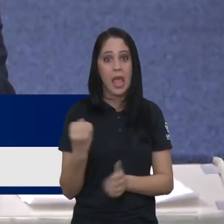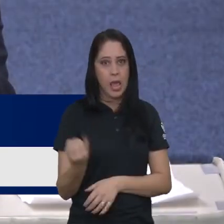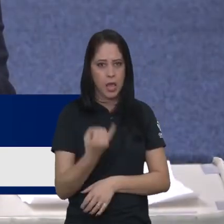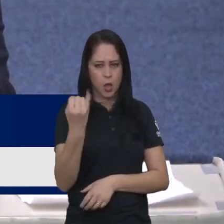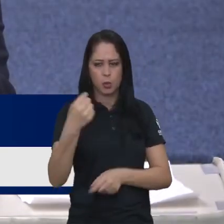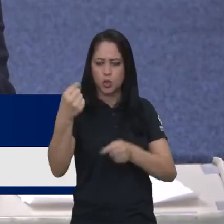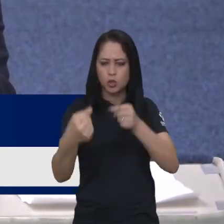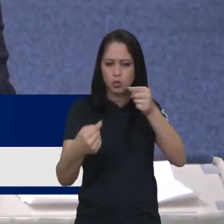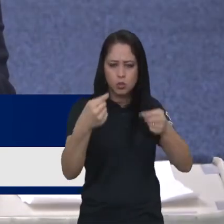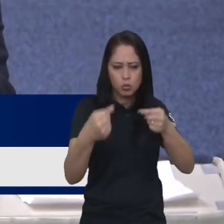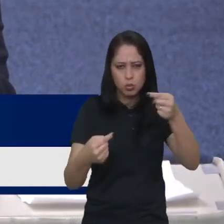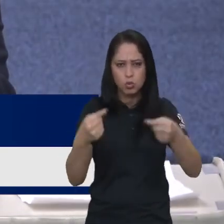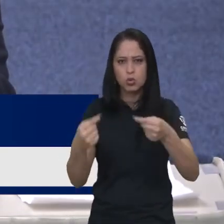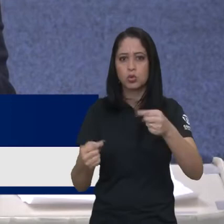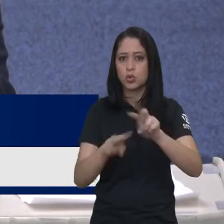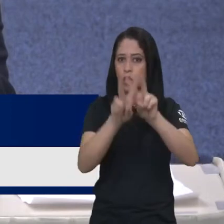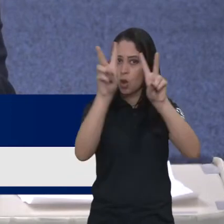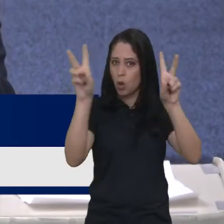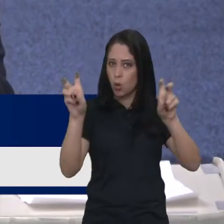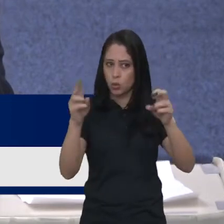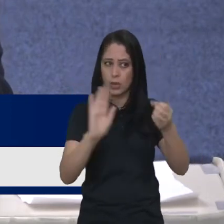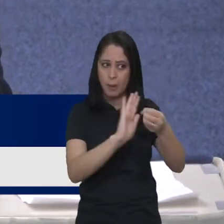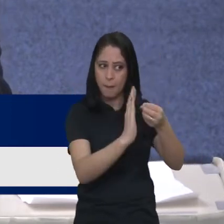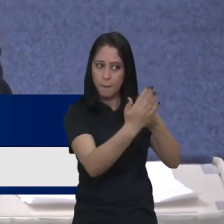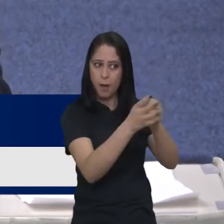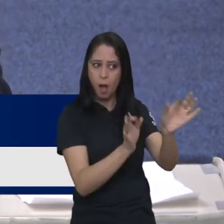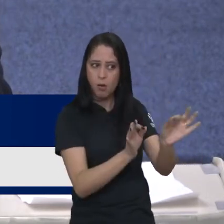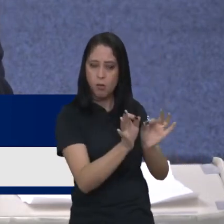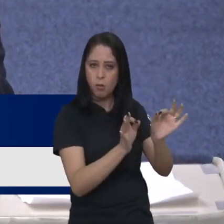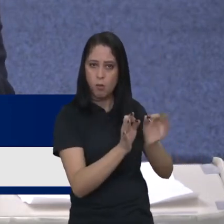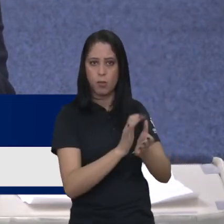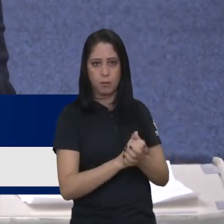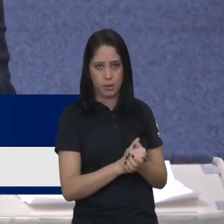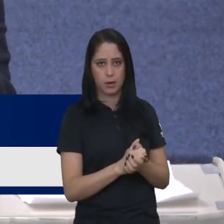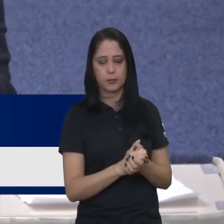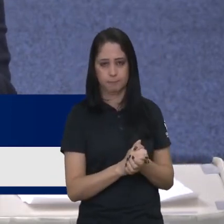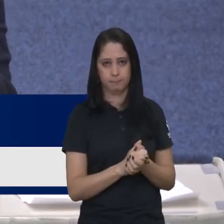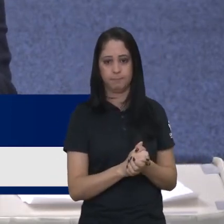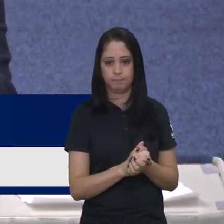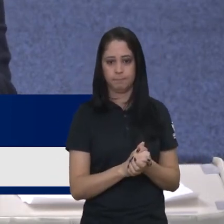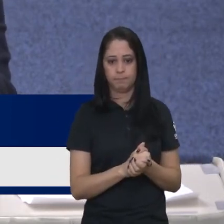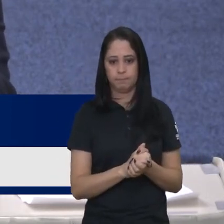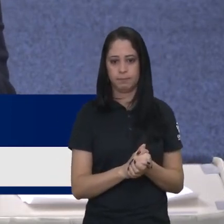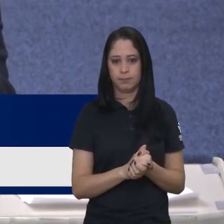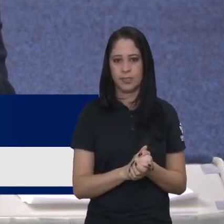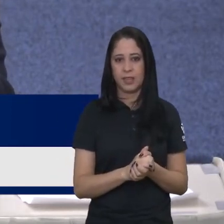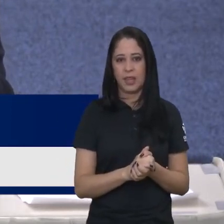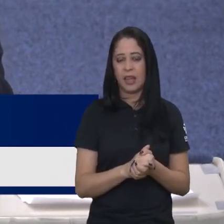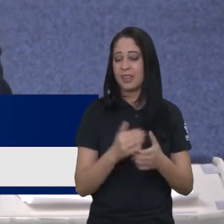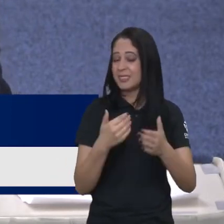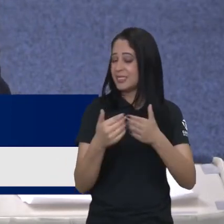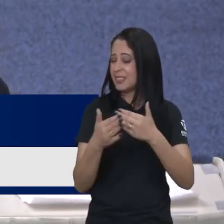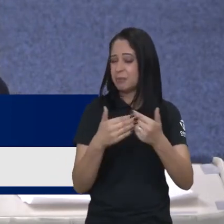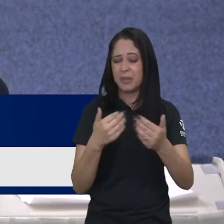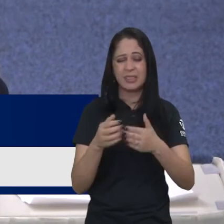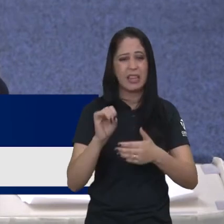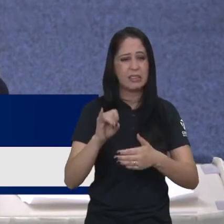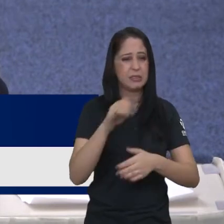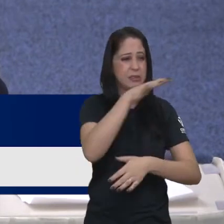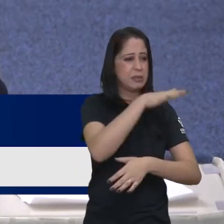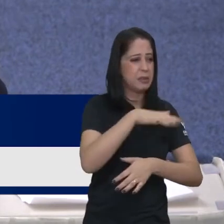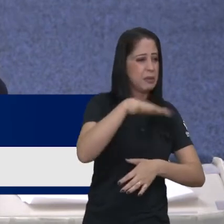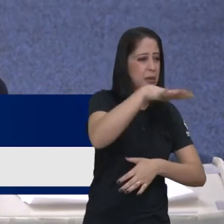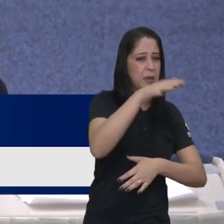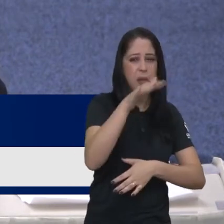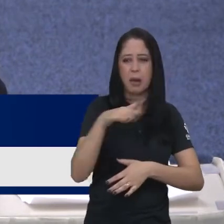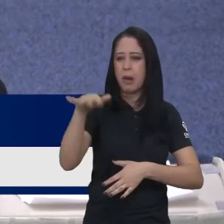que a gente discuta a regularização fundiária junto com a população que vive isso, independente das regiões e bairros, então,